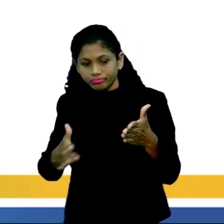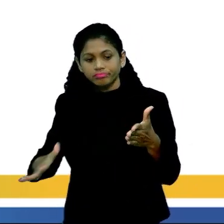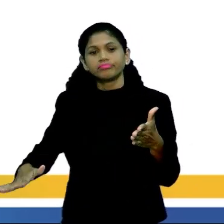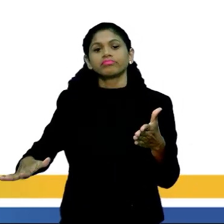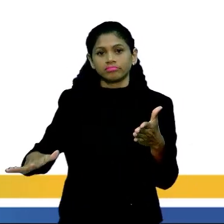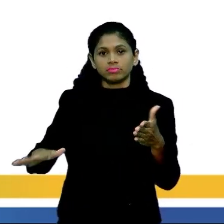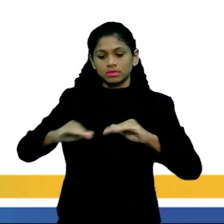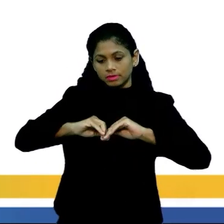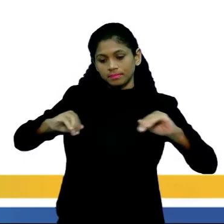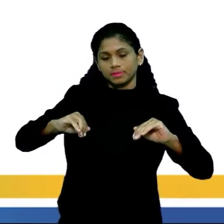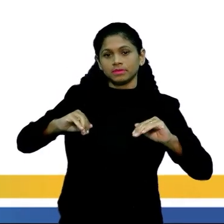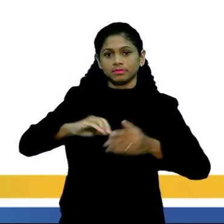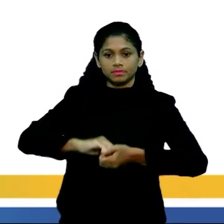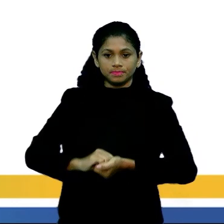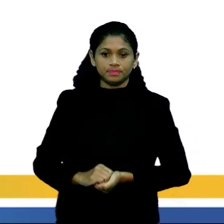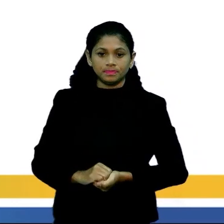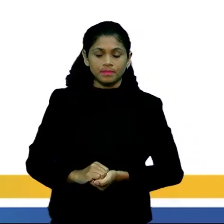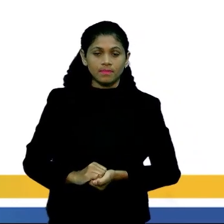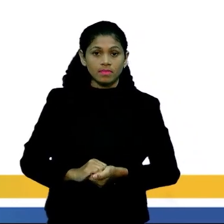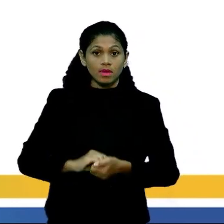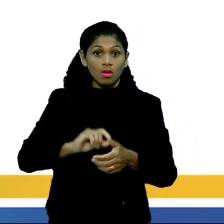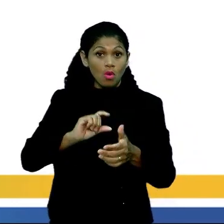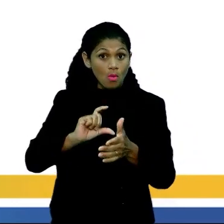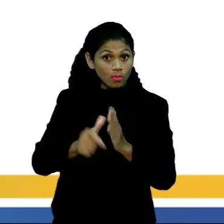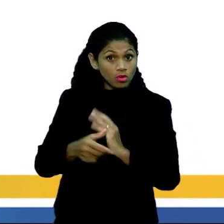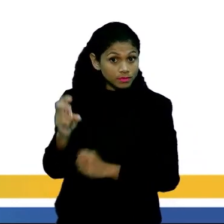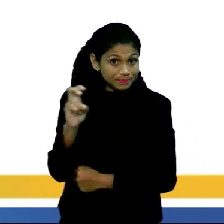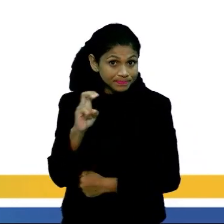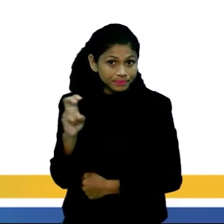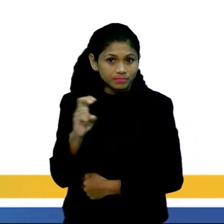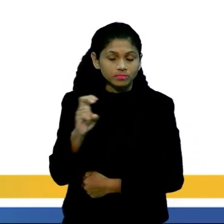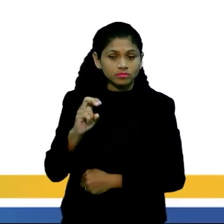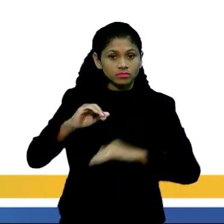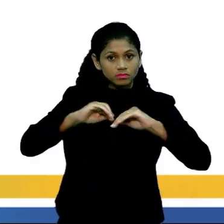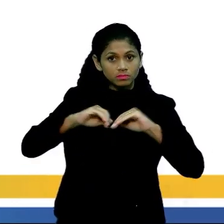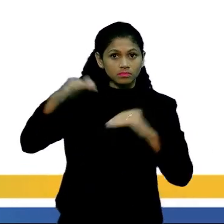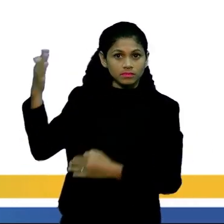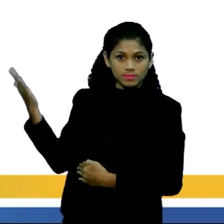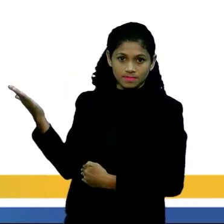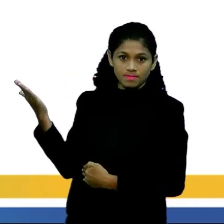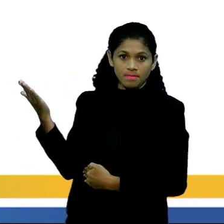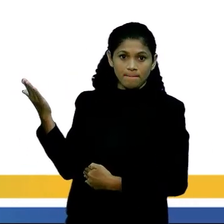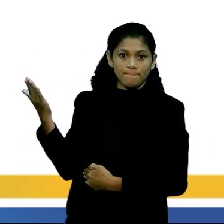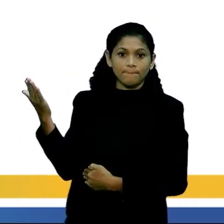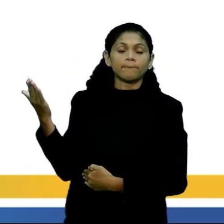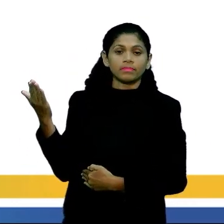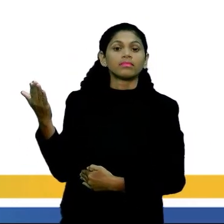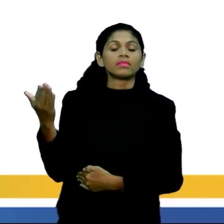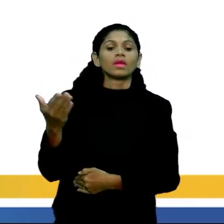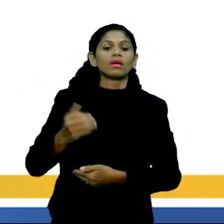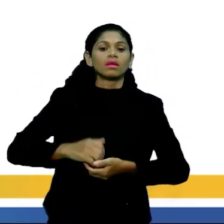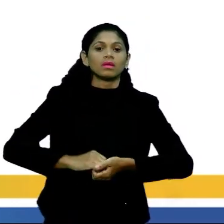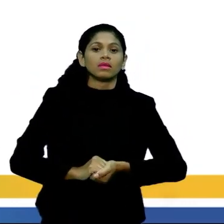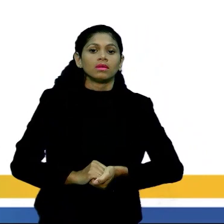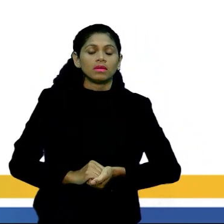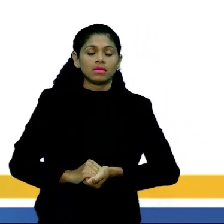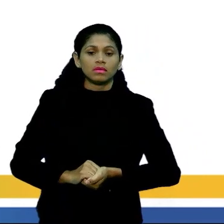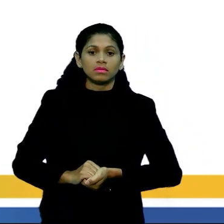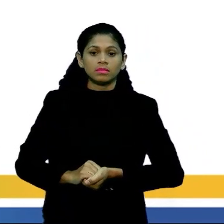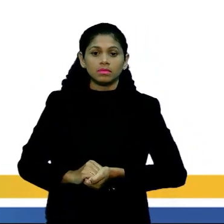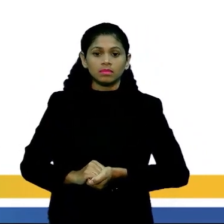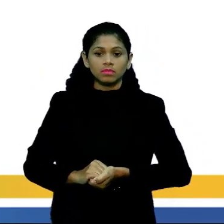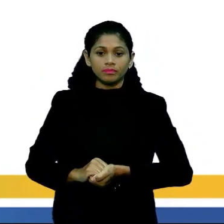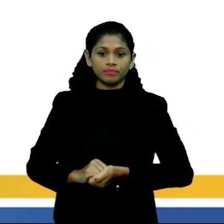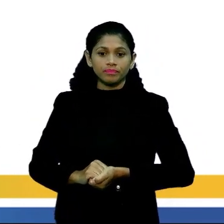mistura. Próximo processo é a separação magnética, ou imantação, também pode ser conhecida como